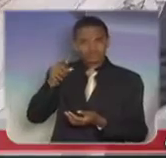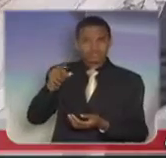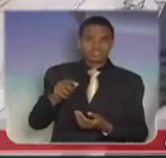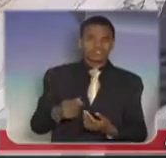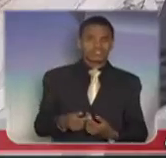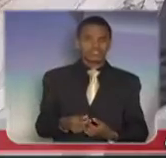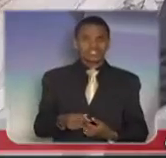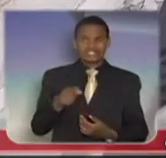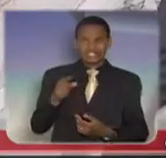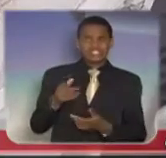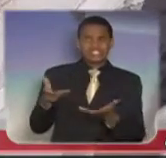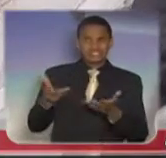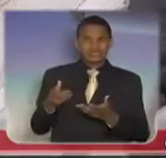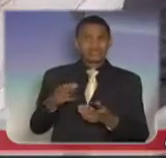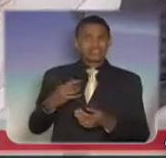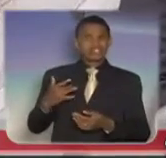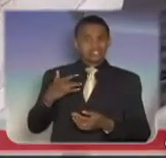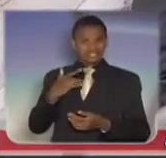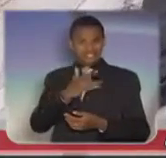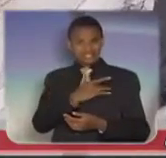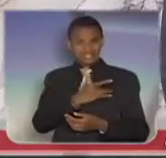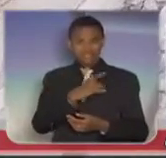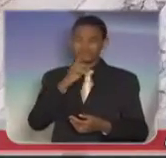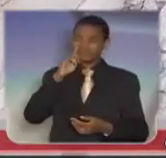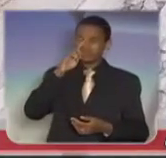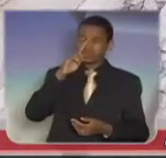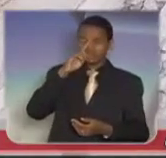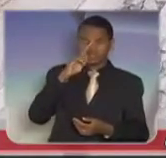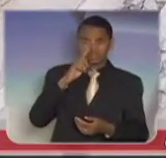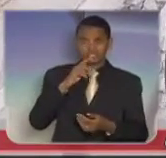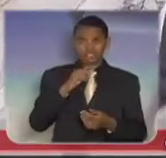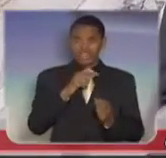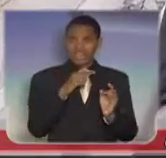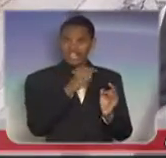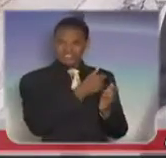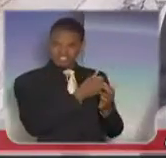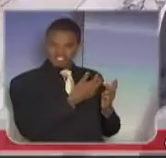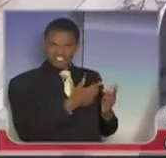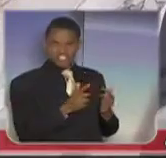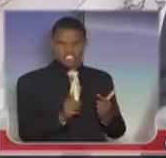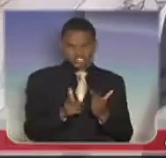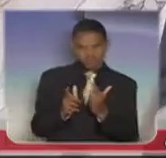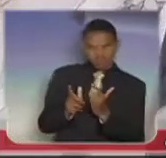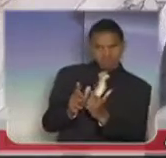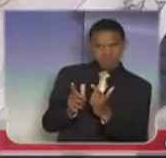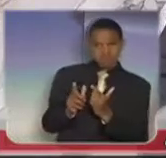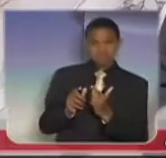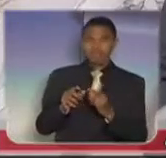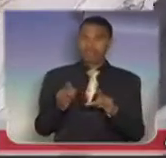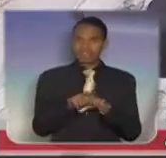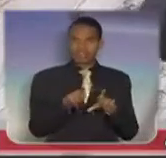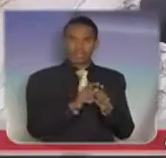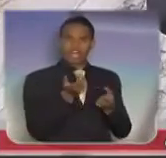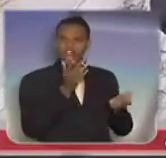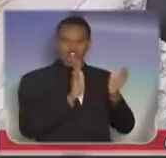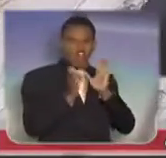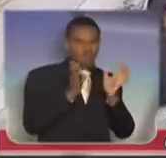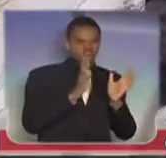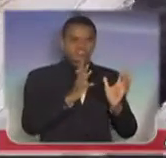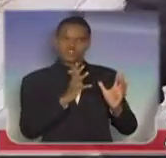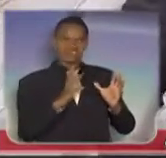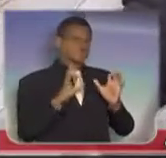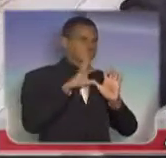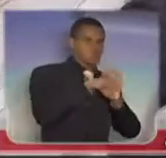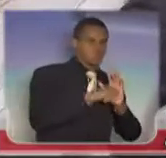grave os indivíduos além de avaliarem os policiais militares roubaram a carreta e fugiram não vejo mais um pai de